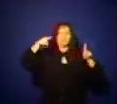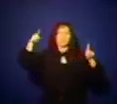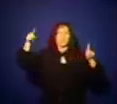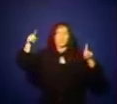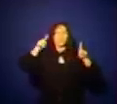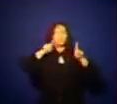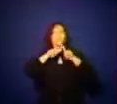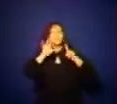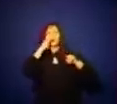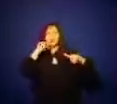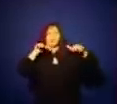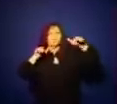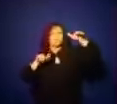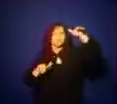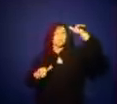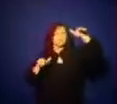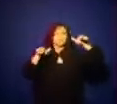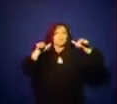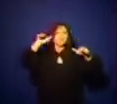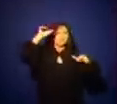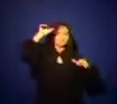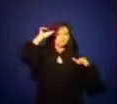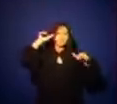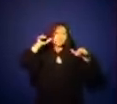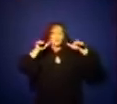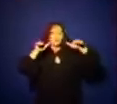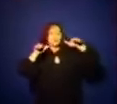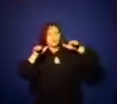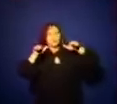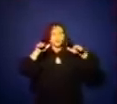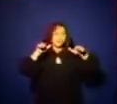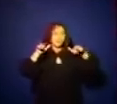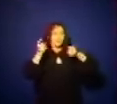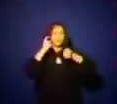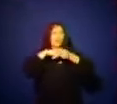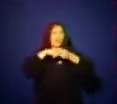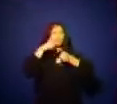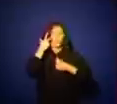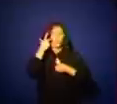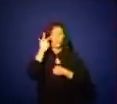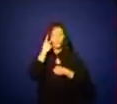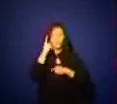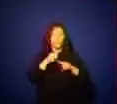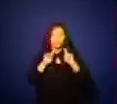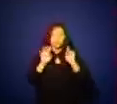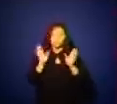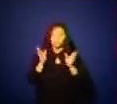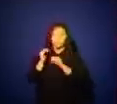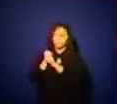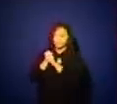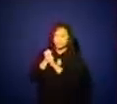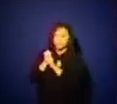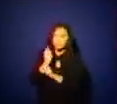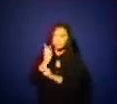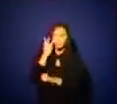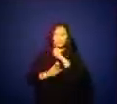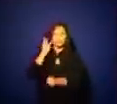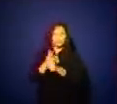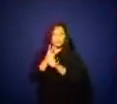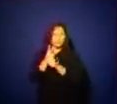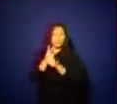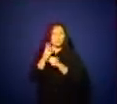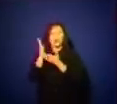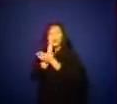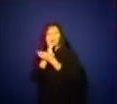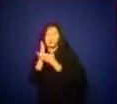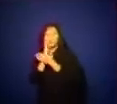rápido relativos e vão se arrumar até agora passado tanto tempo e quando normalização já em muitos lugares há mais de um ano